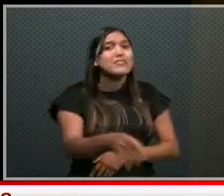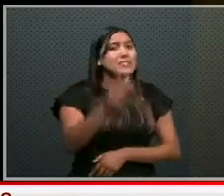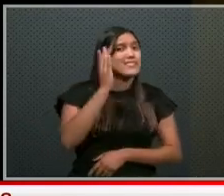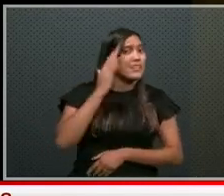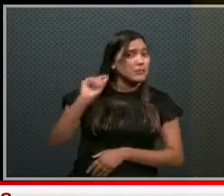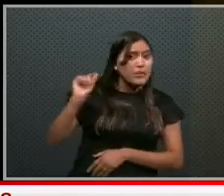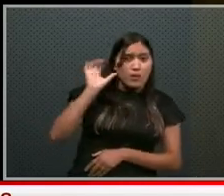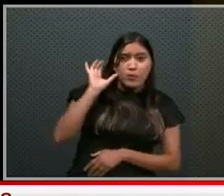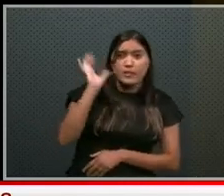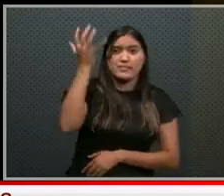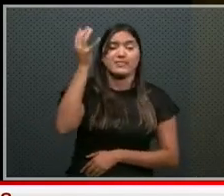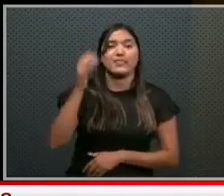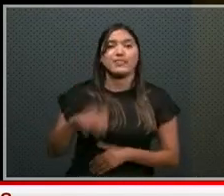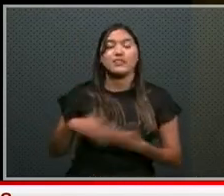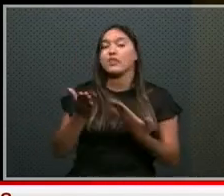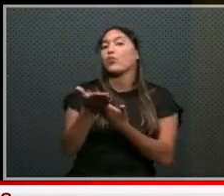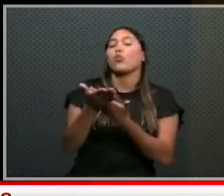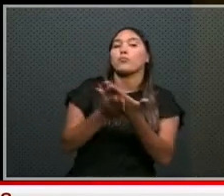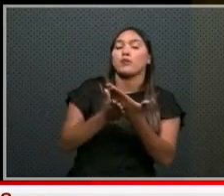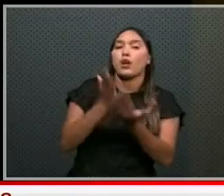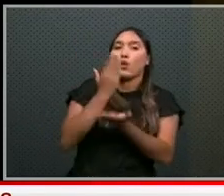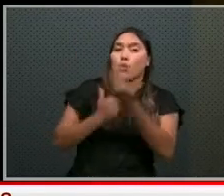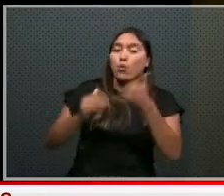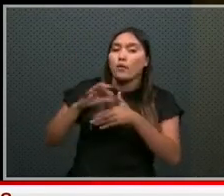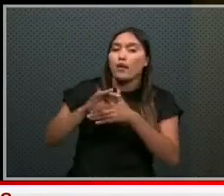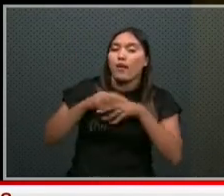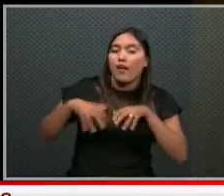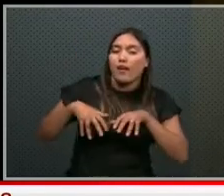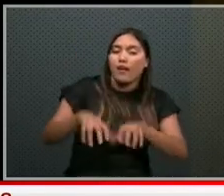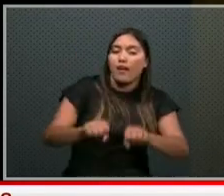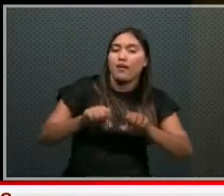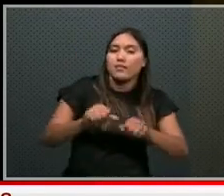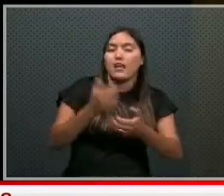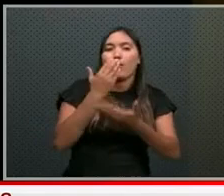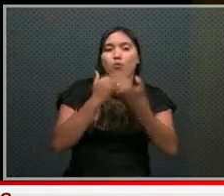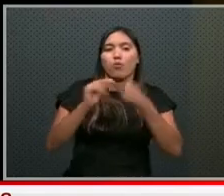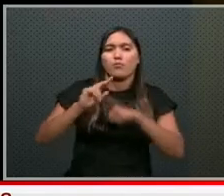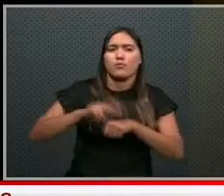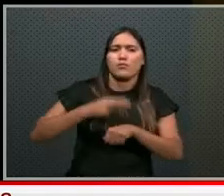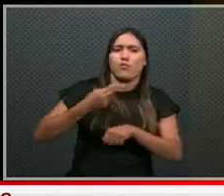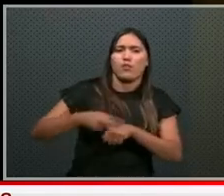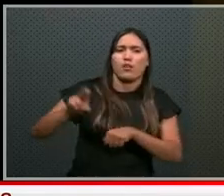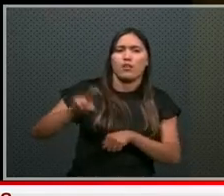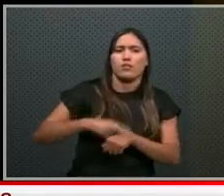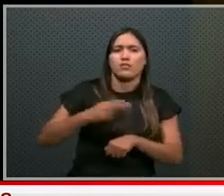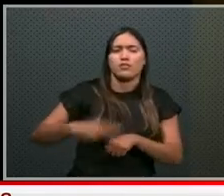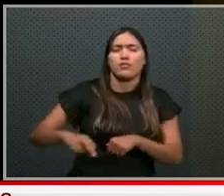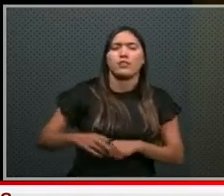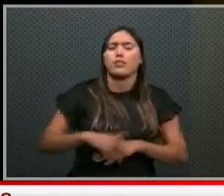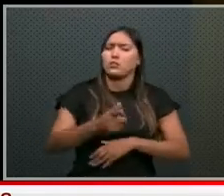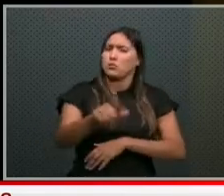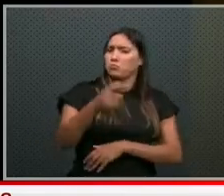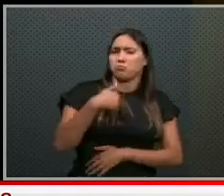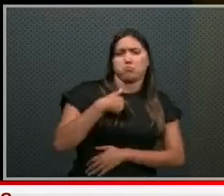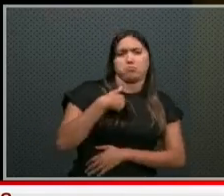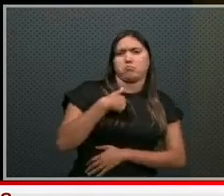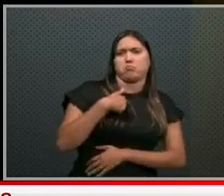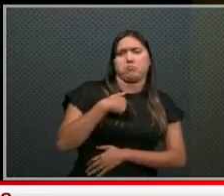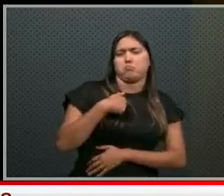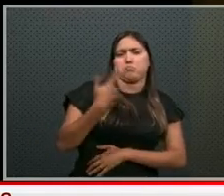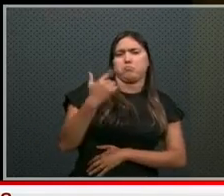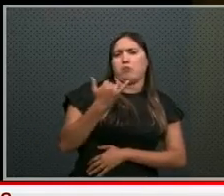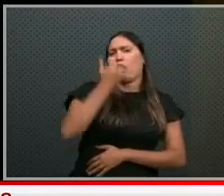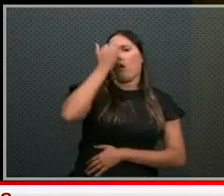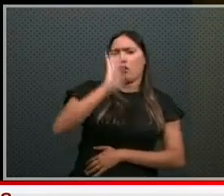tá acontecendo e ele já começaram a tomar açaí e comer chocolate então não se engane o Brasil